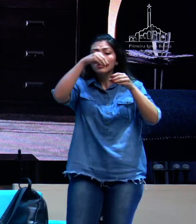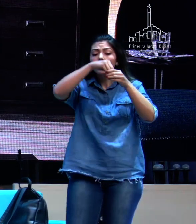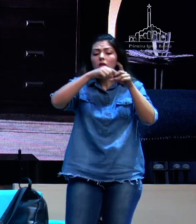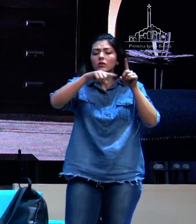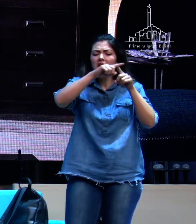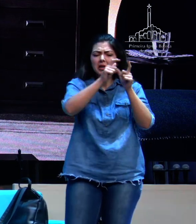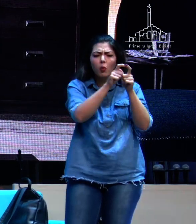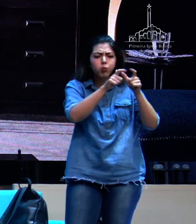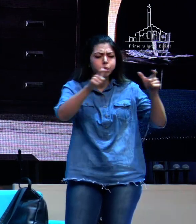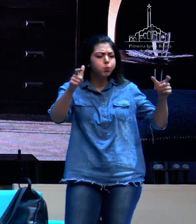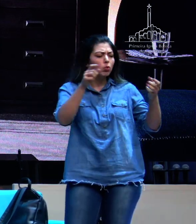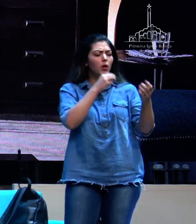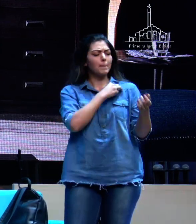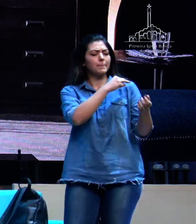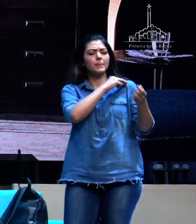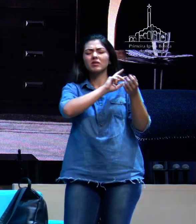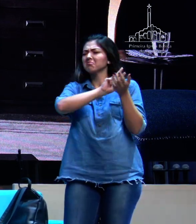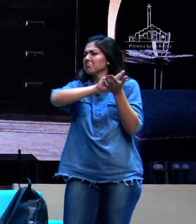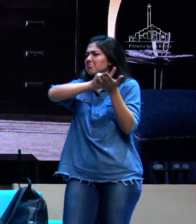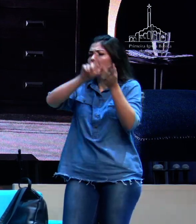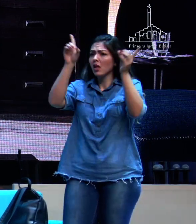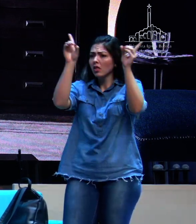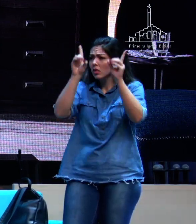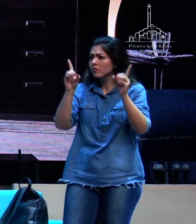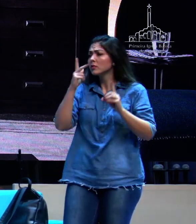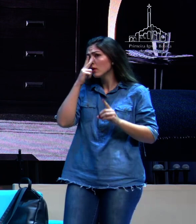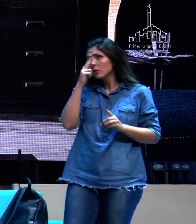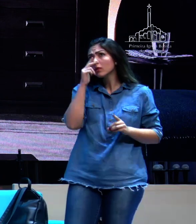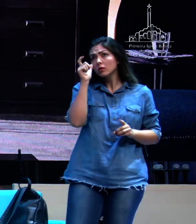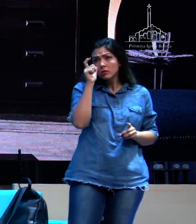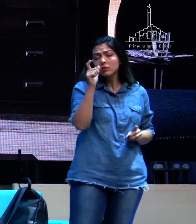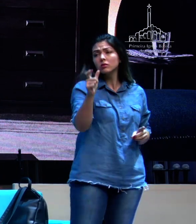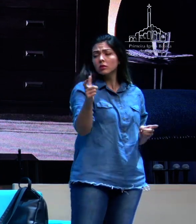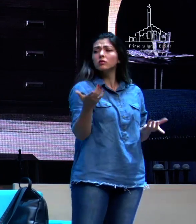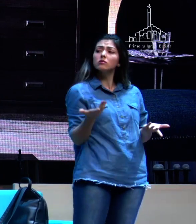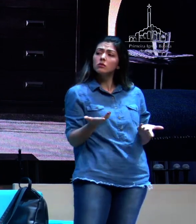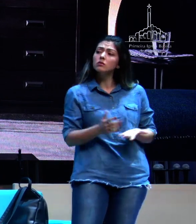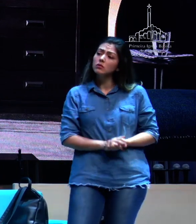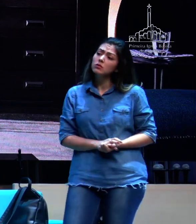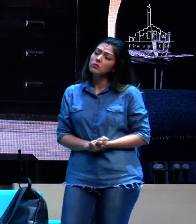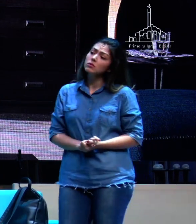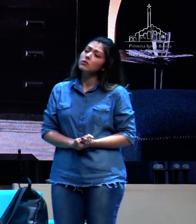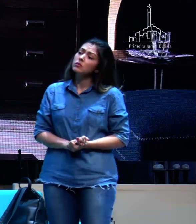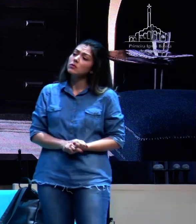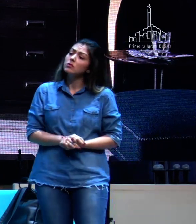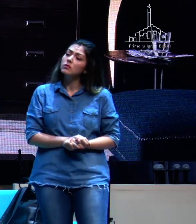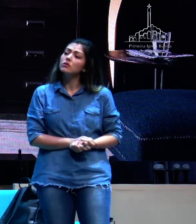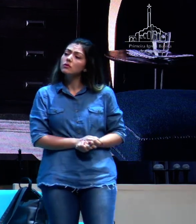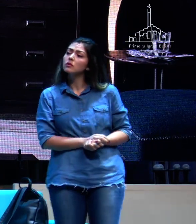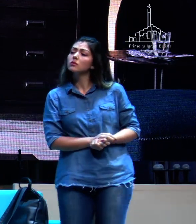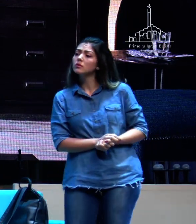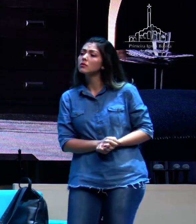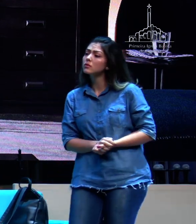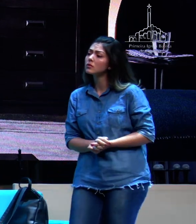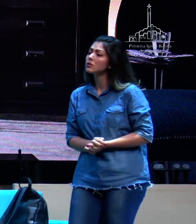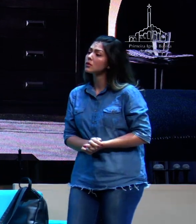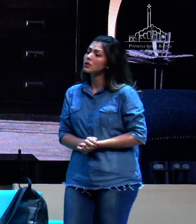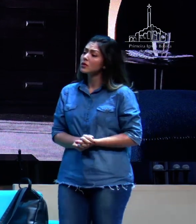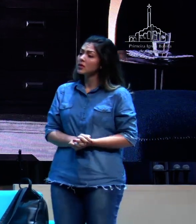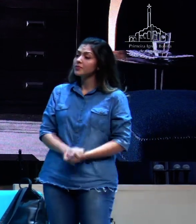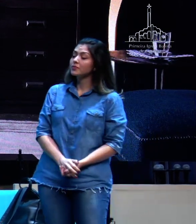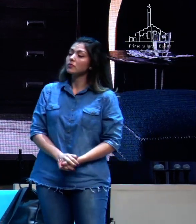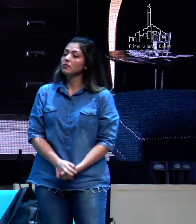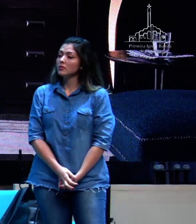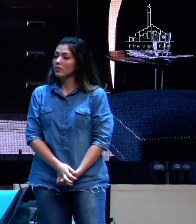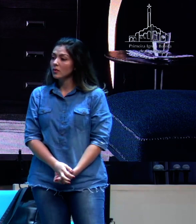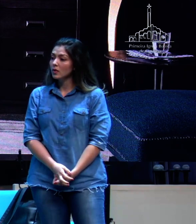Eles parecem gente boa. Eles são de uma igreja, de um ministério de pessoas com deficiência aqui de Curitiba. Talvez. São bacanas. Mas